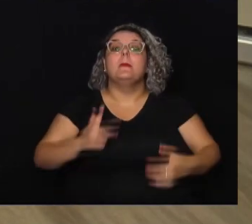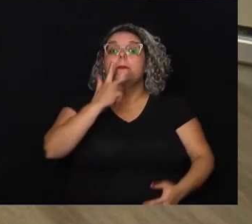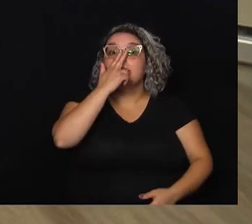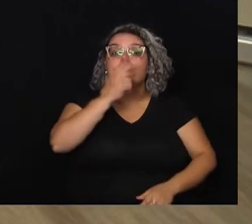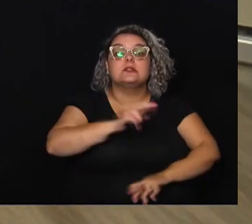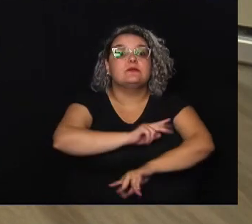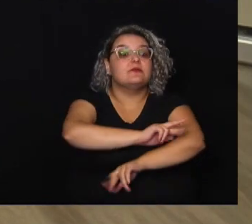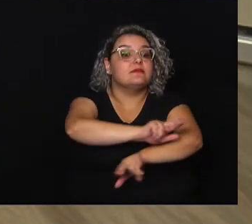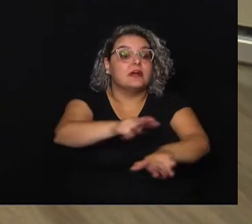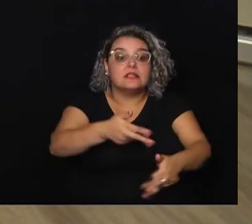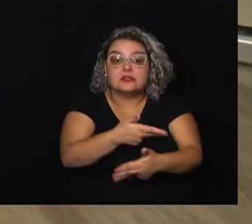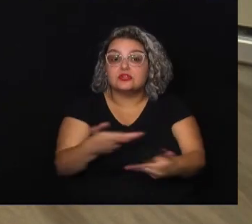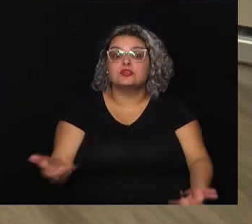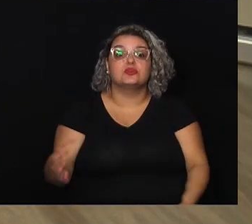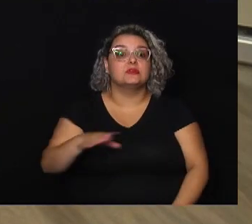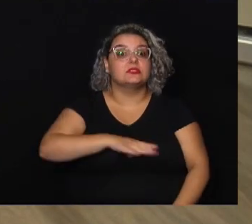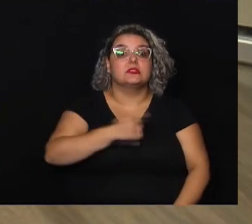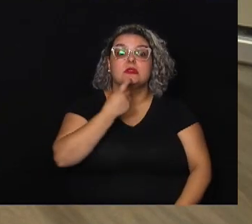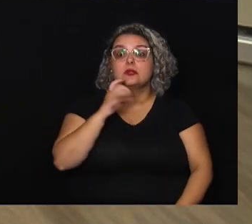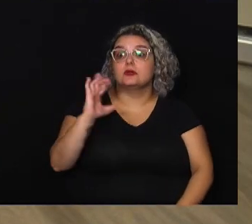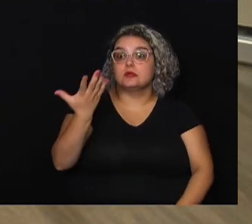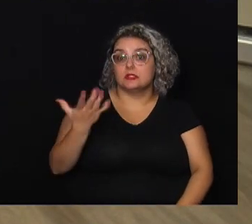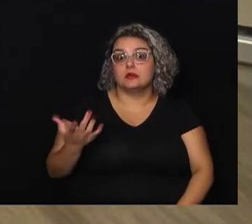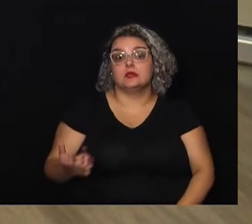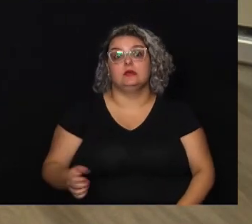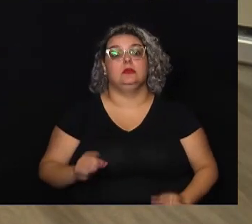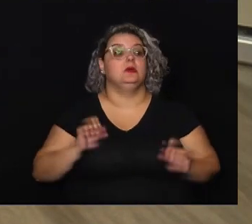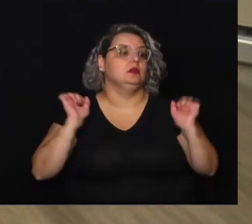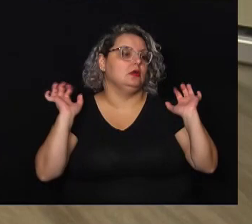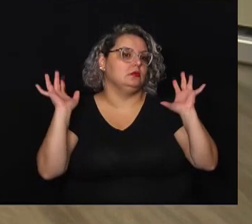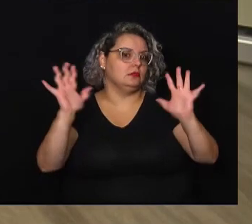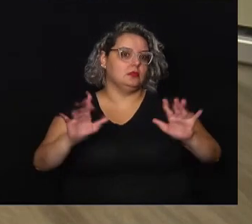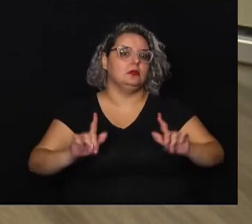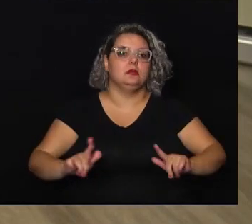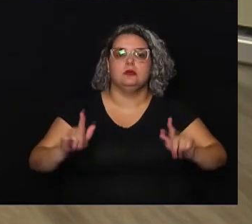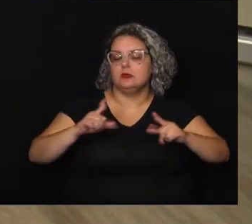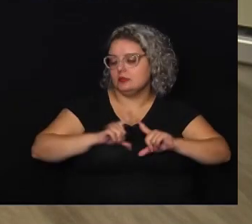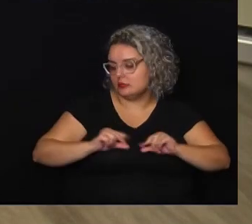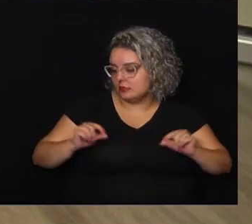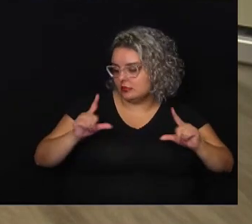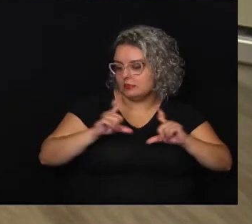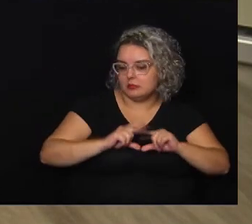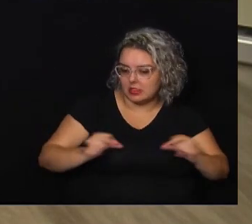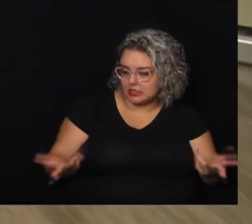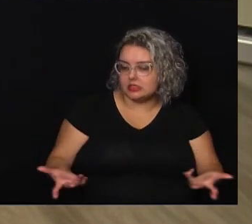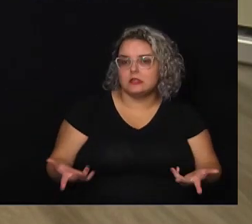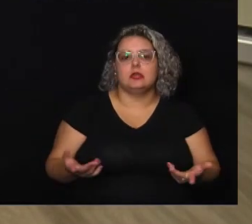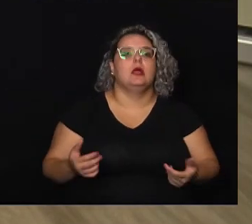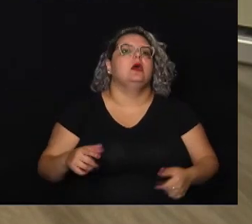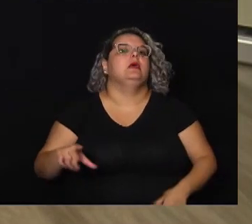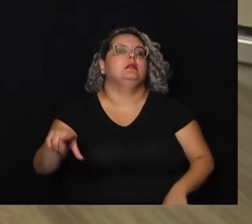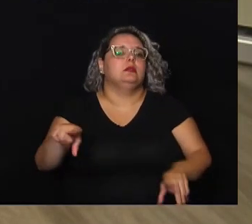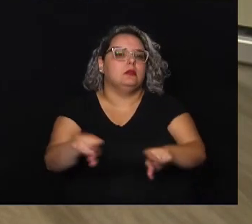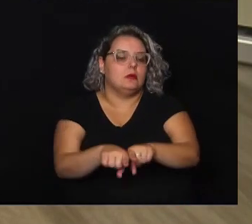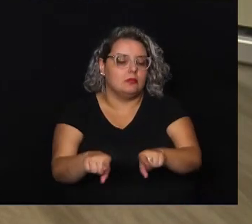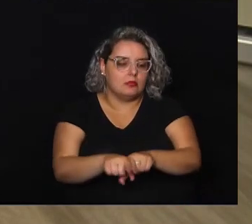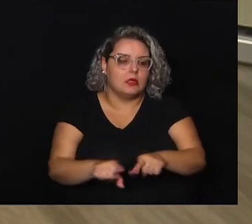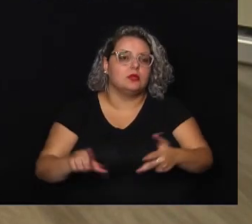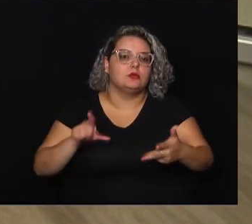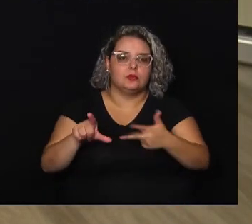tempo, né? E foi há pouco tempo. Isso repercutiu também no Legislativo, soltou uma nota em defesa